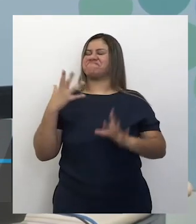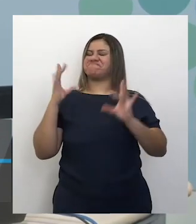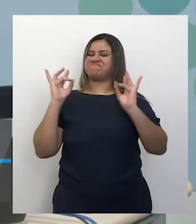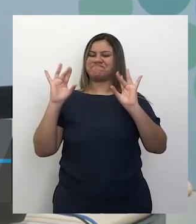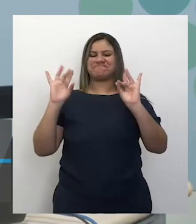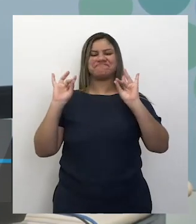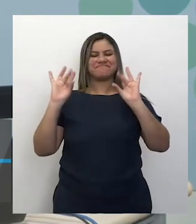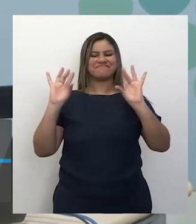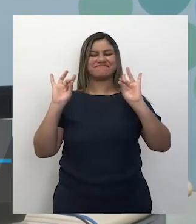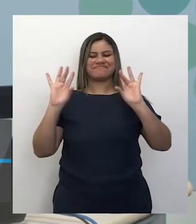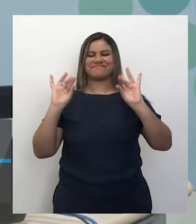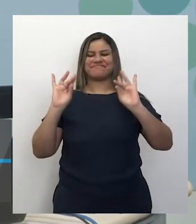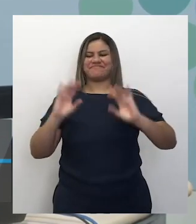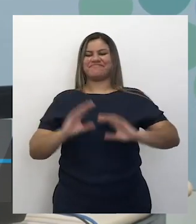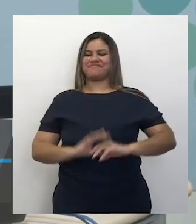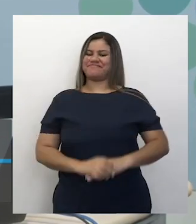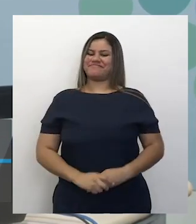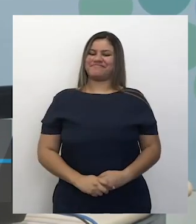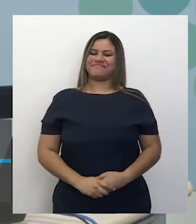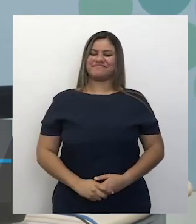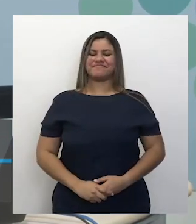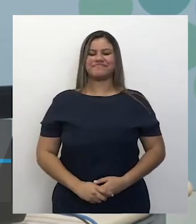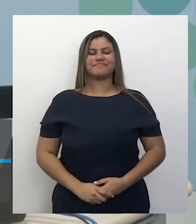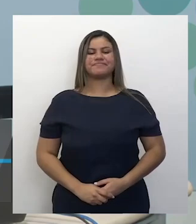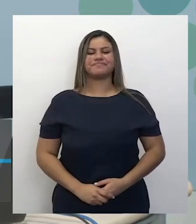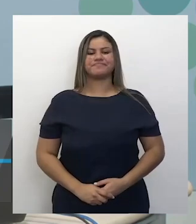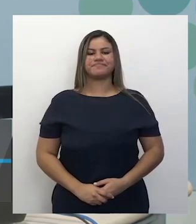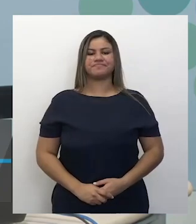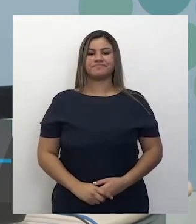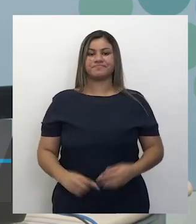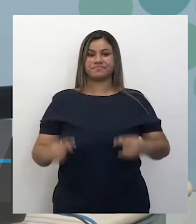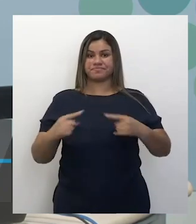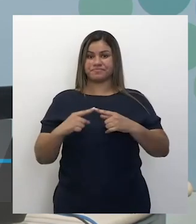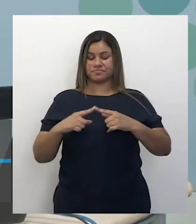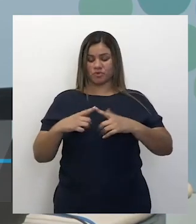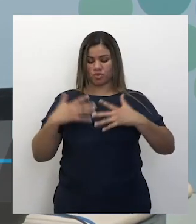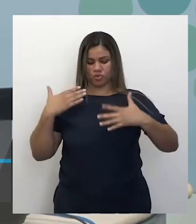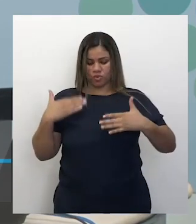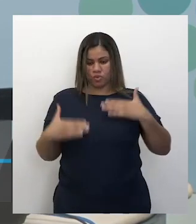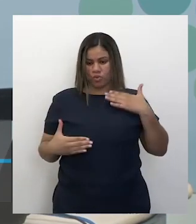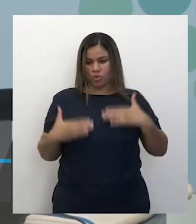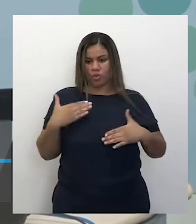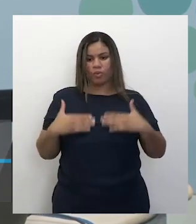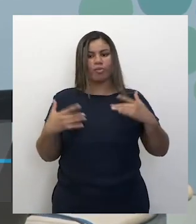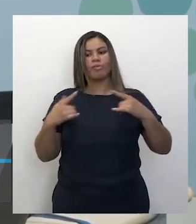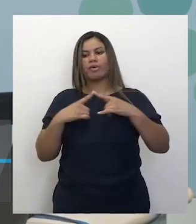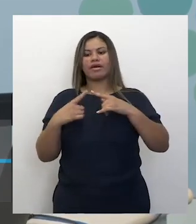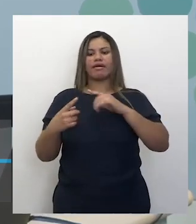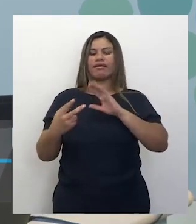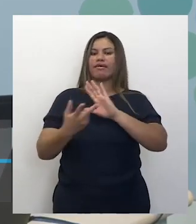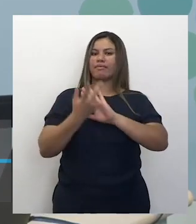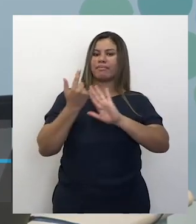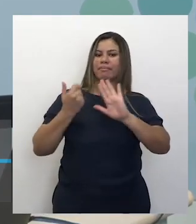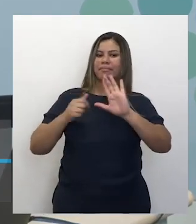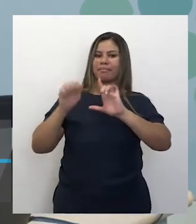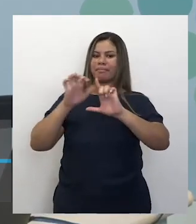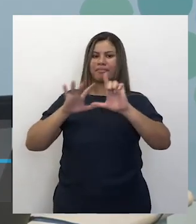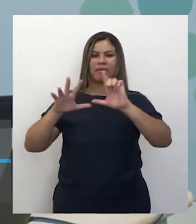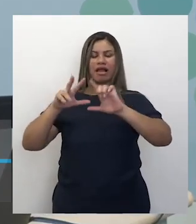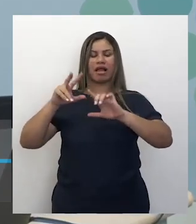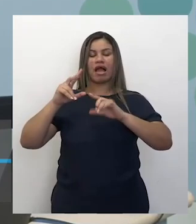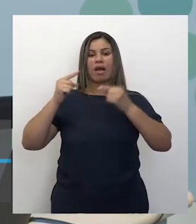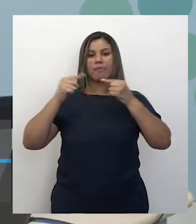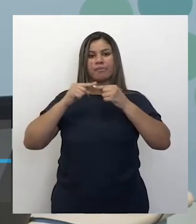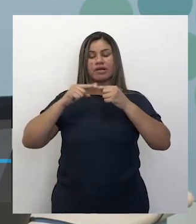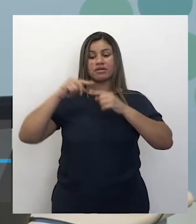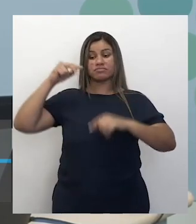espetacular. É espetacular mesmo. Você transformar o corpo em imagens, e imagens que só podem ser vistas de